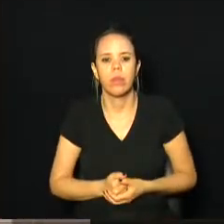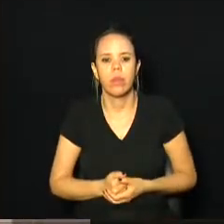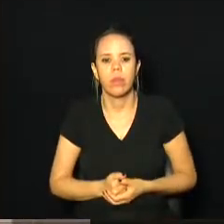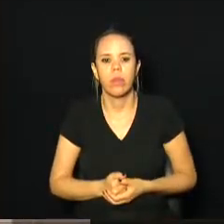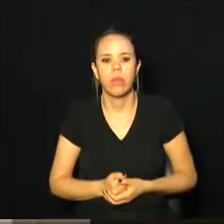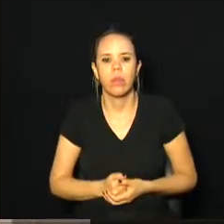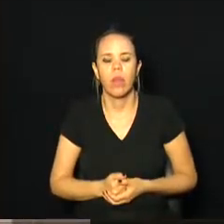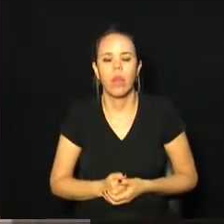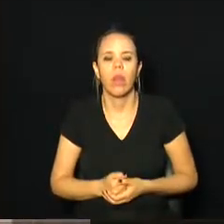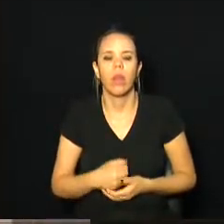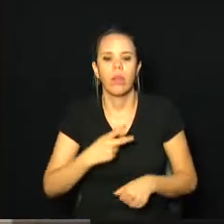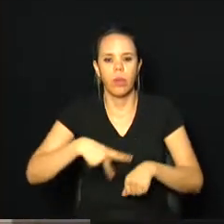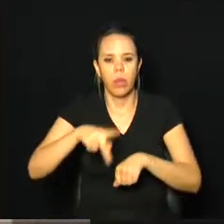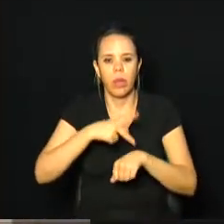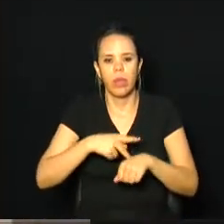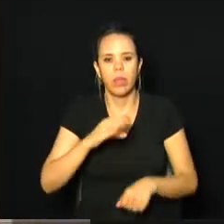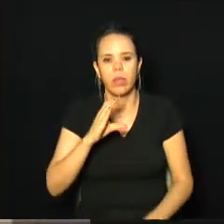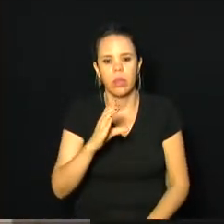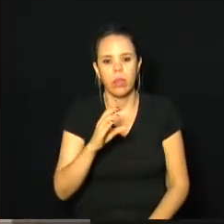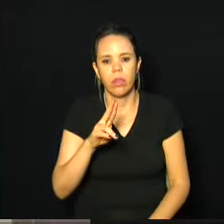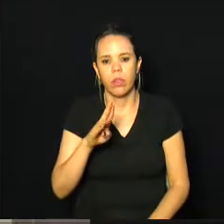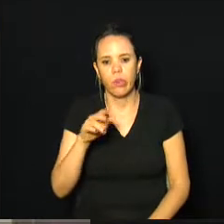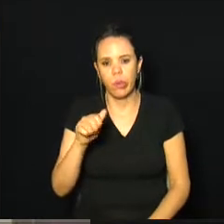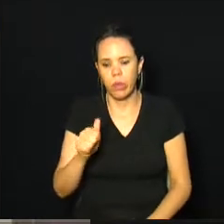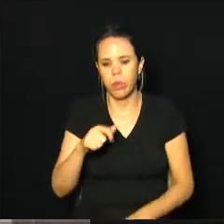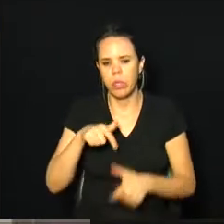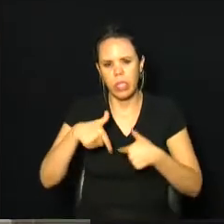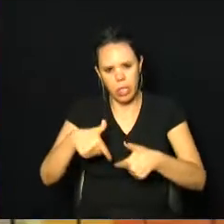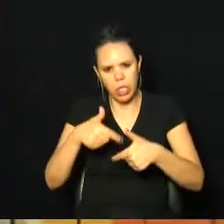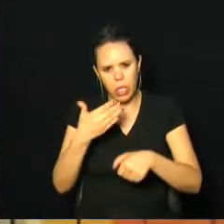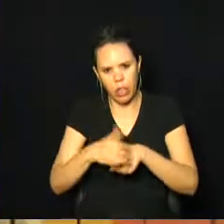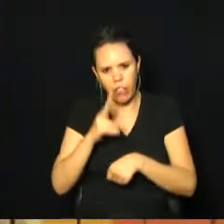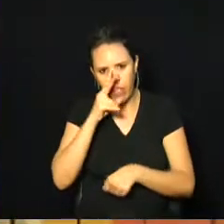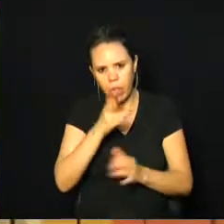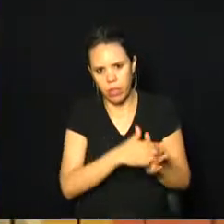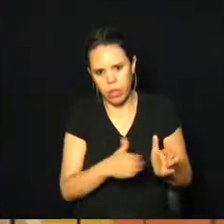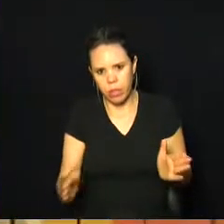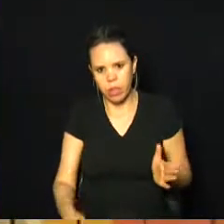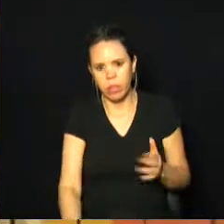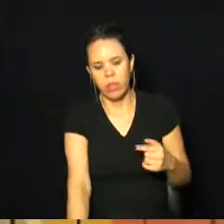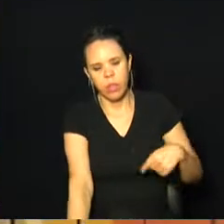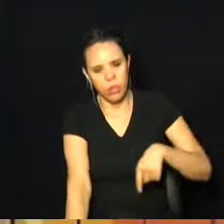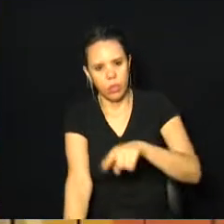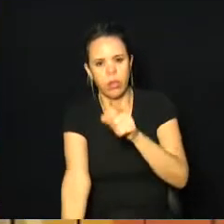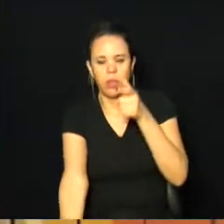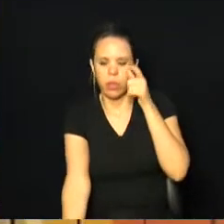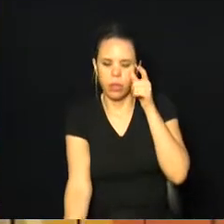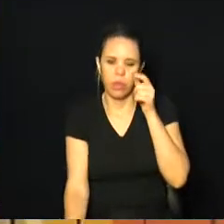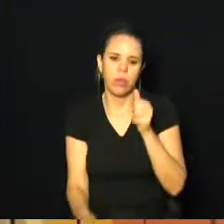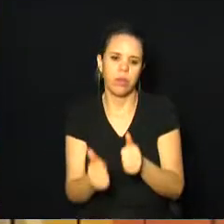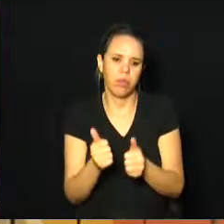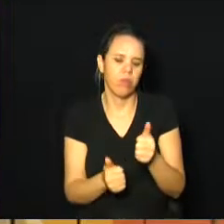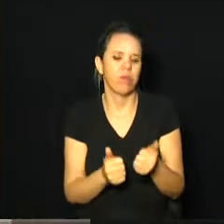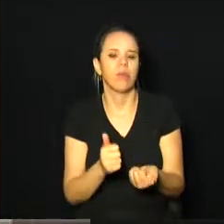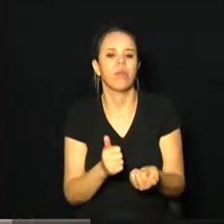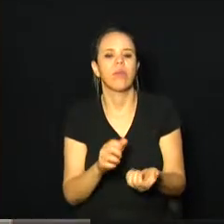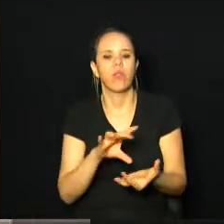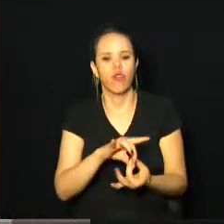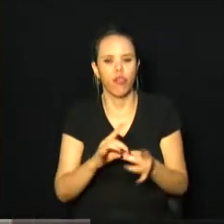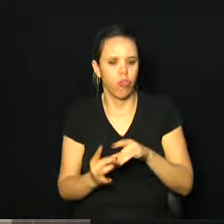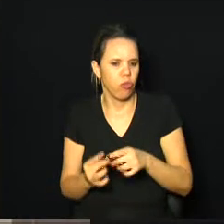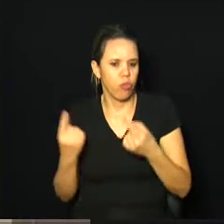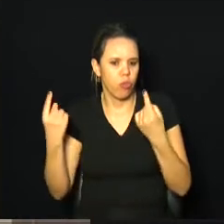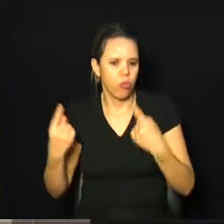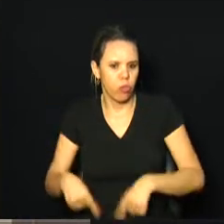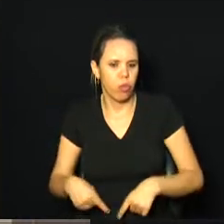cubano, e os cubanos sempre treinaram forte a vida inteira. A gente ia lá jogar pan-americano e contra